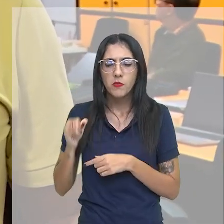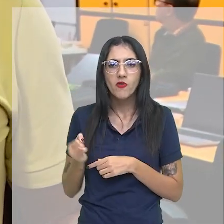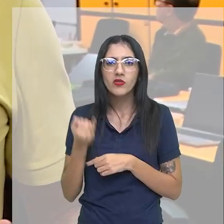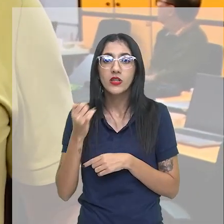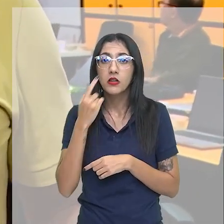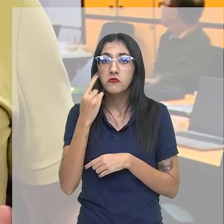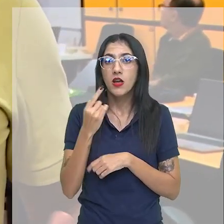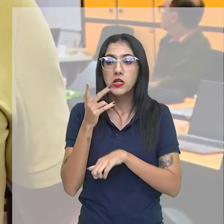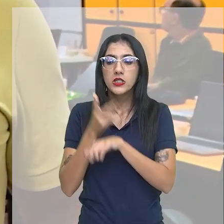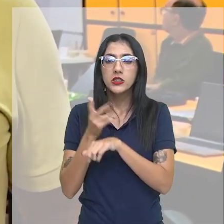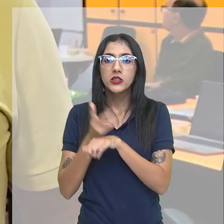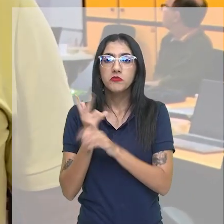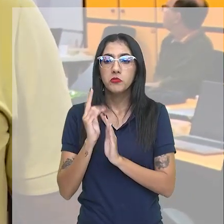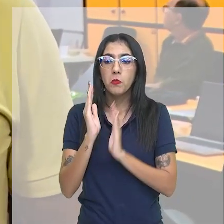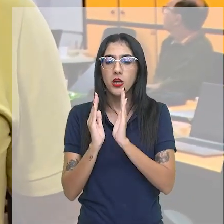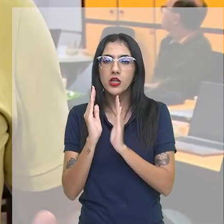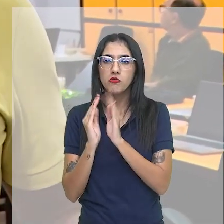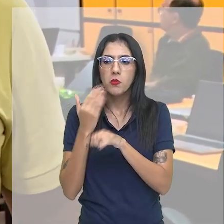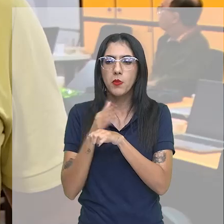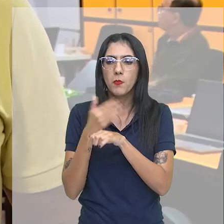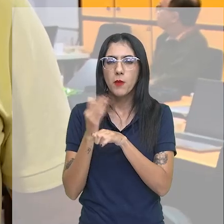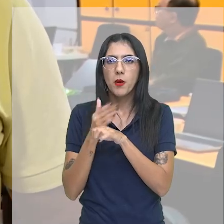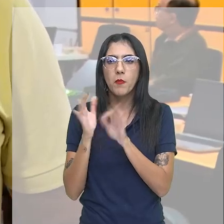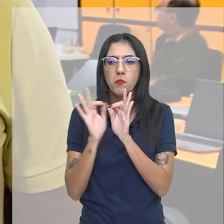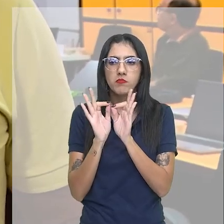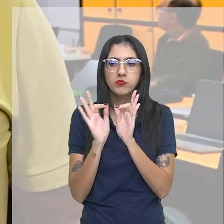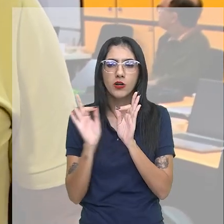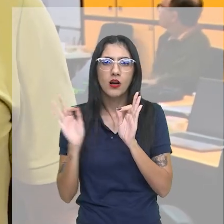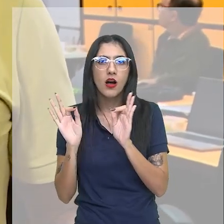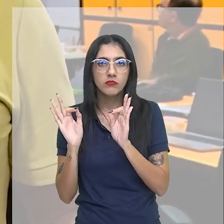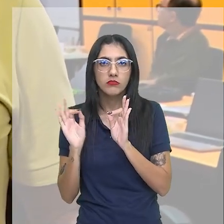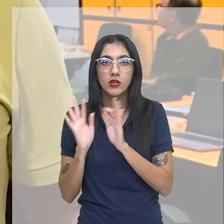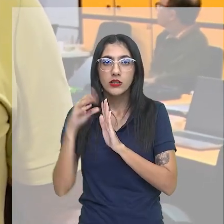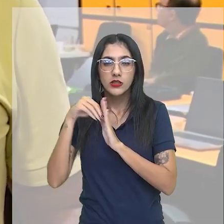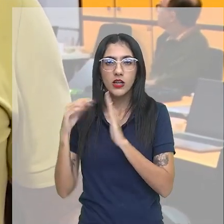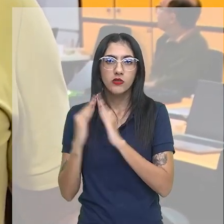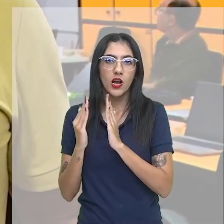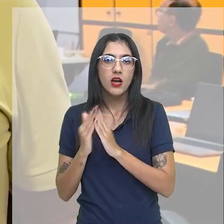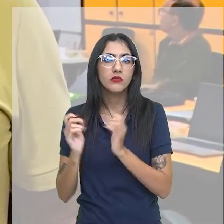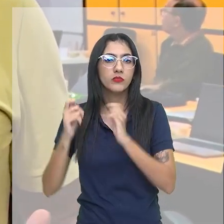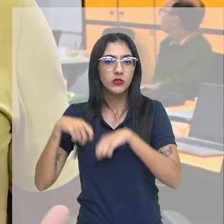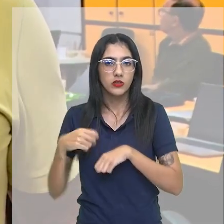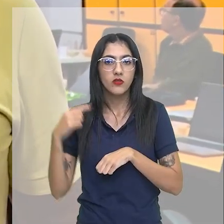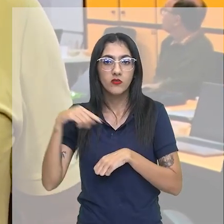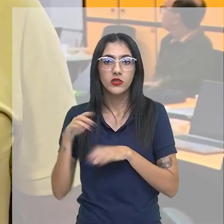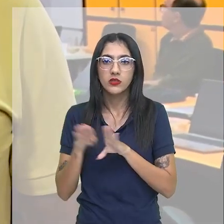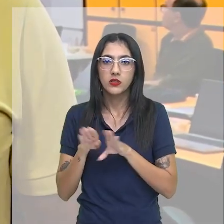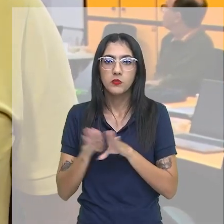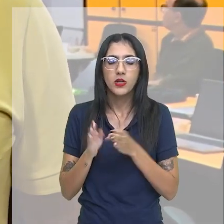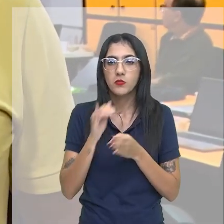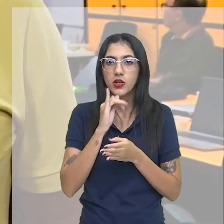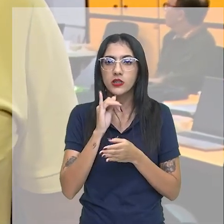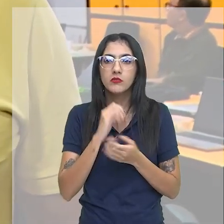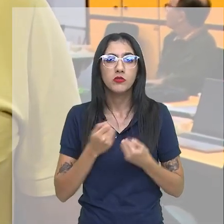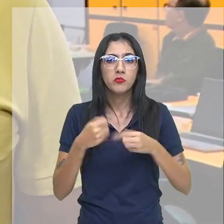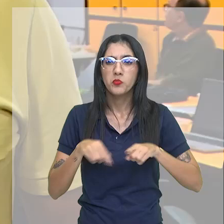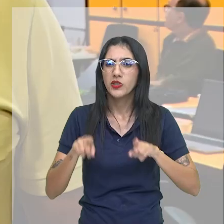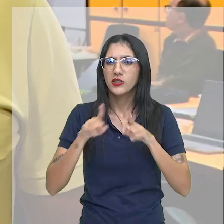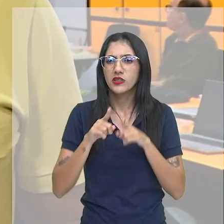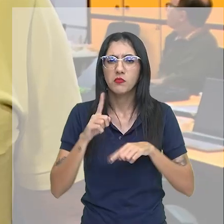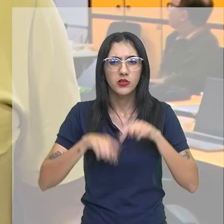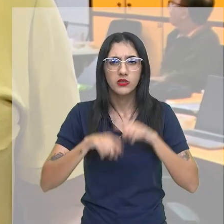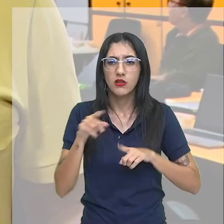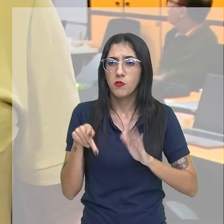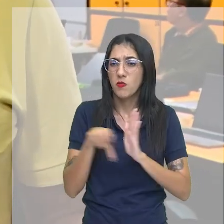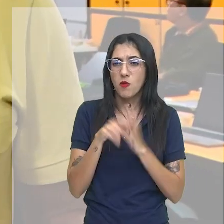vídeos de uma série de exercícios que você pode realizar em casa, que você inclusive não precisa de pesos de academia